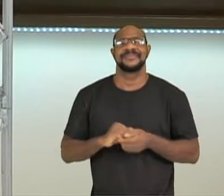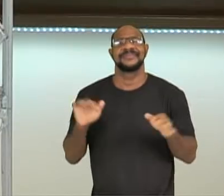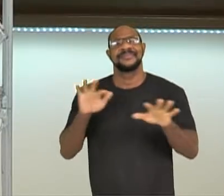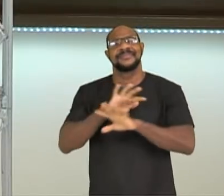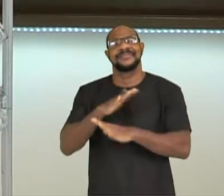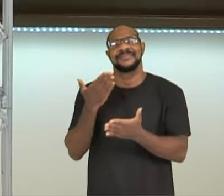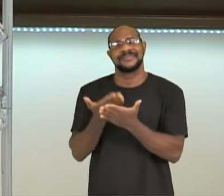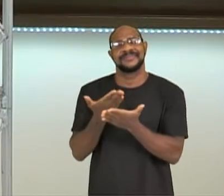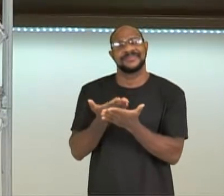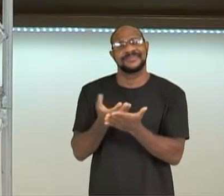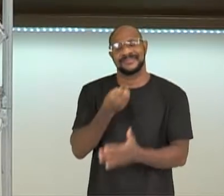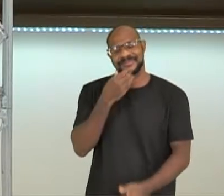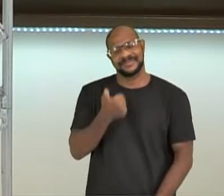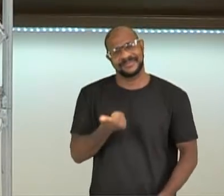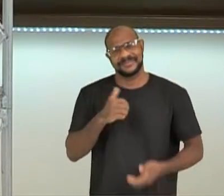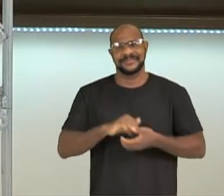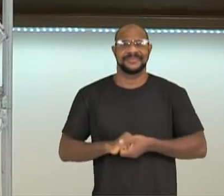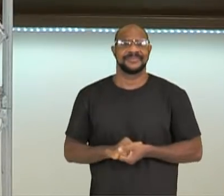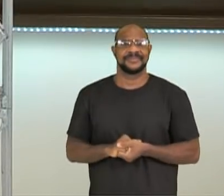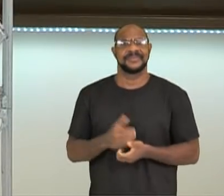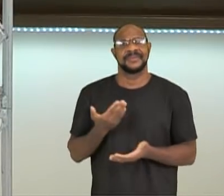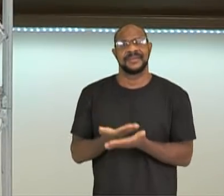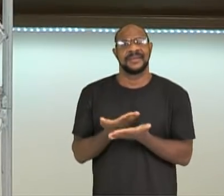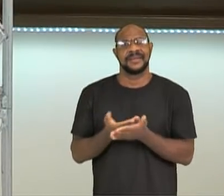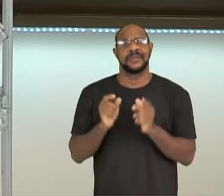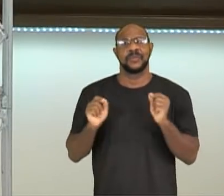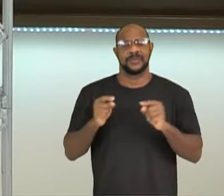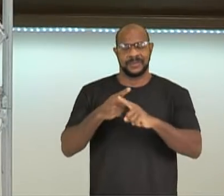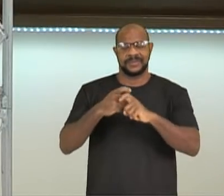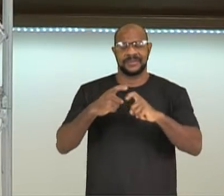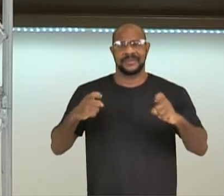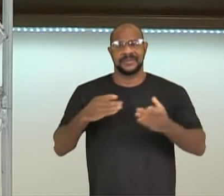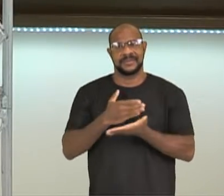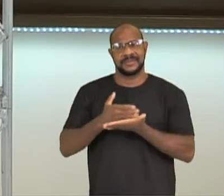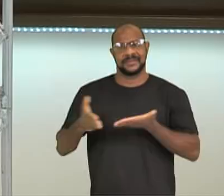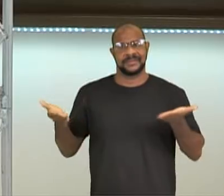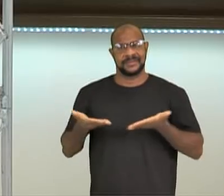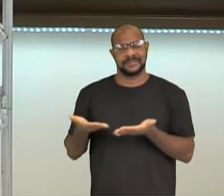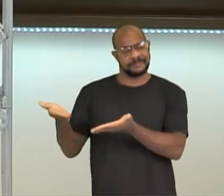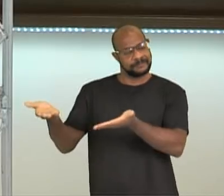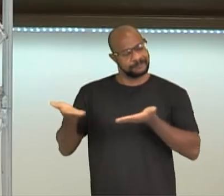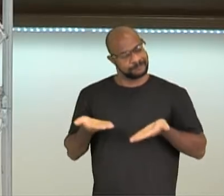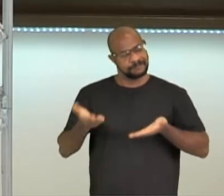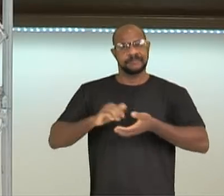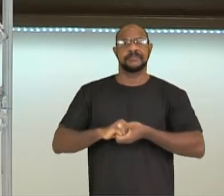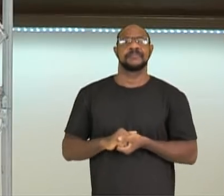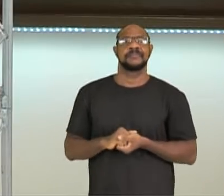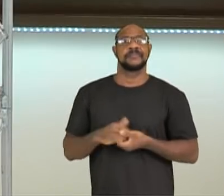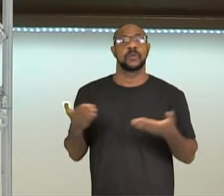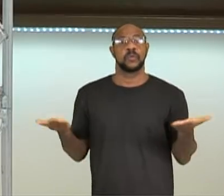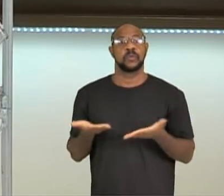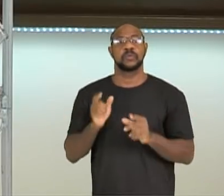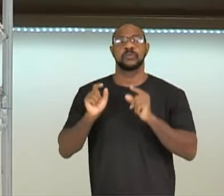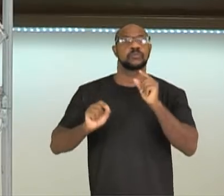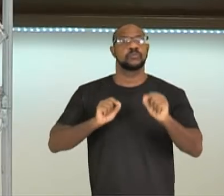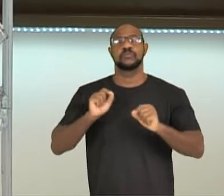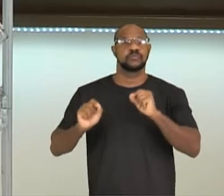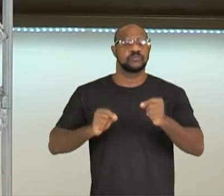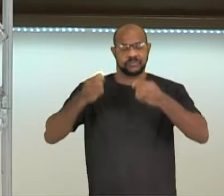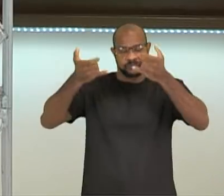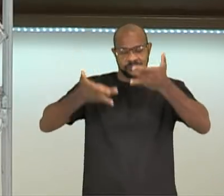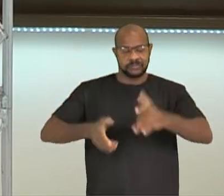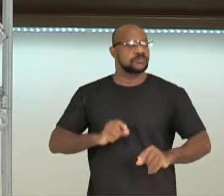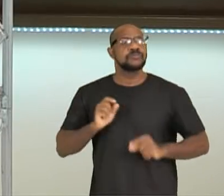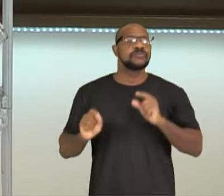Olá, estudantes, tudo bem? Aula de ciências começando agora, sejam bem-vindos. E nesta aula nós